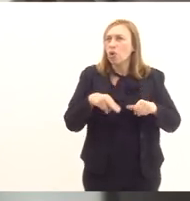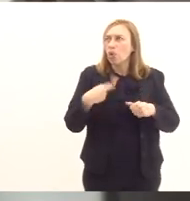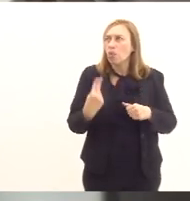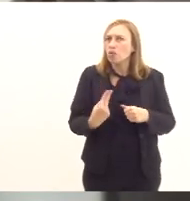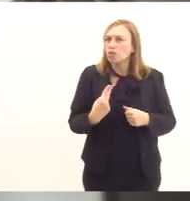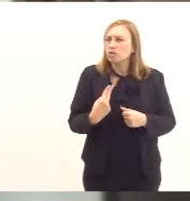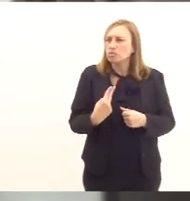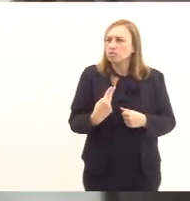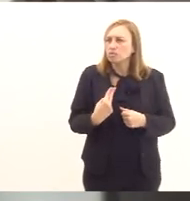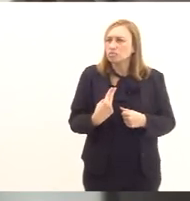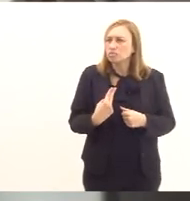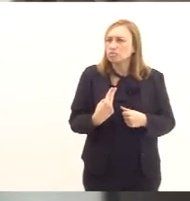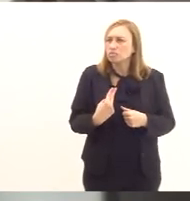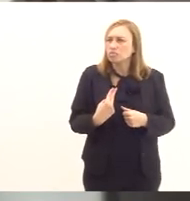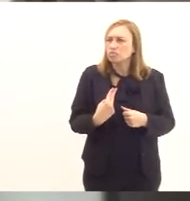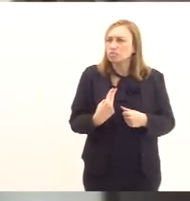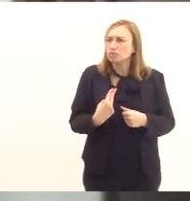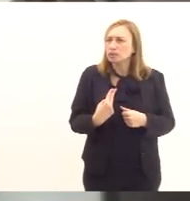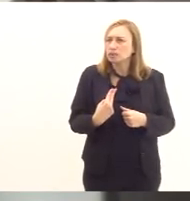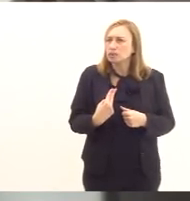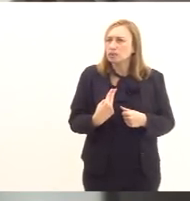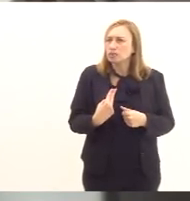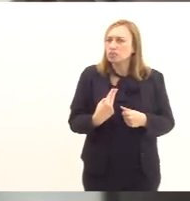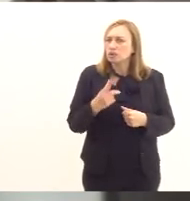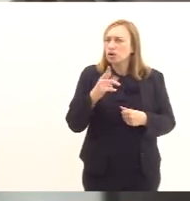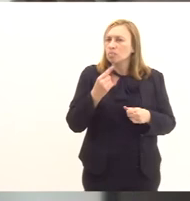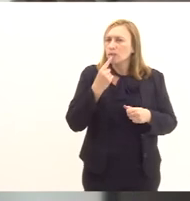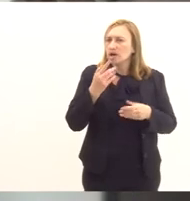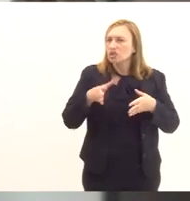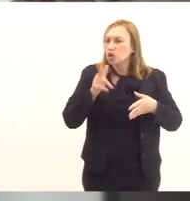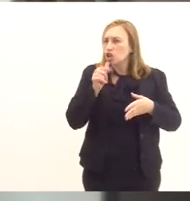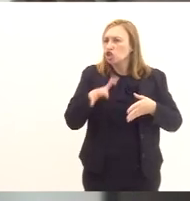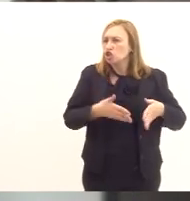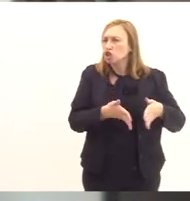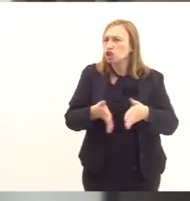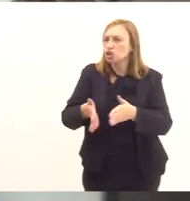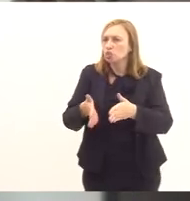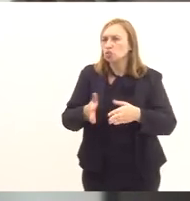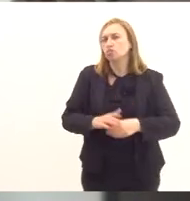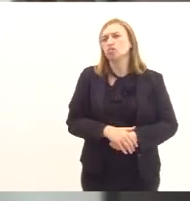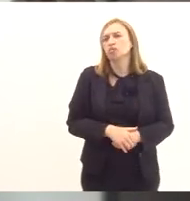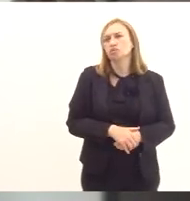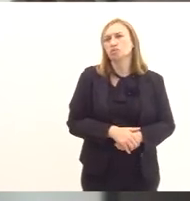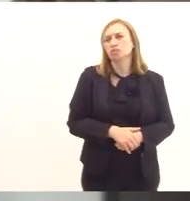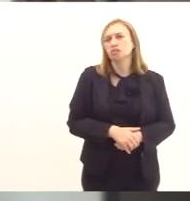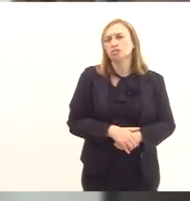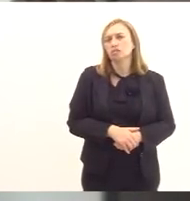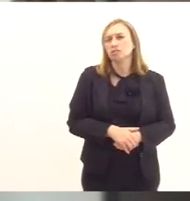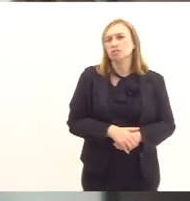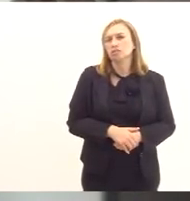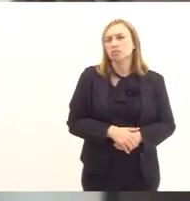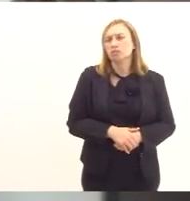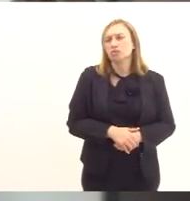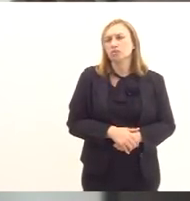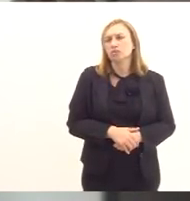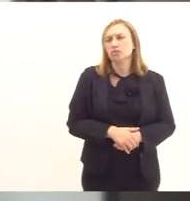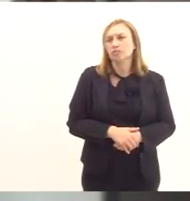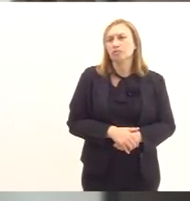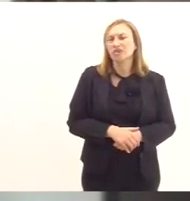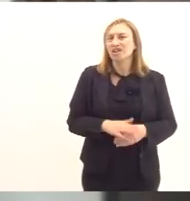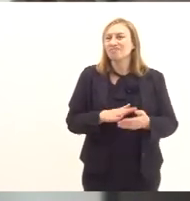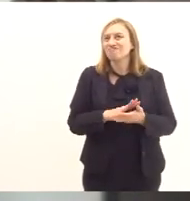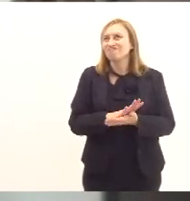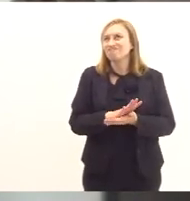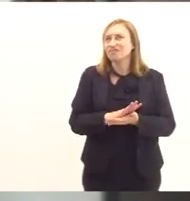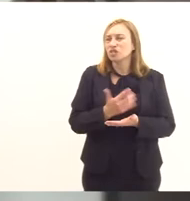é contenção de rios na encosta de leito de Rio para a mobilidade urbana não